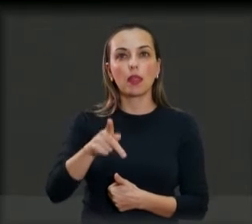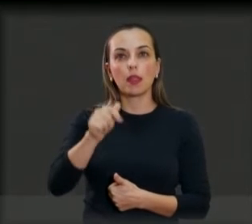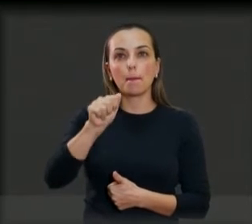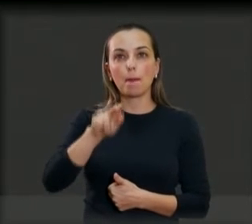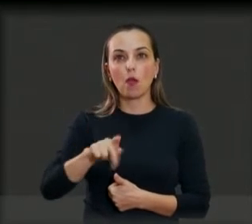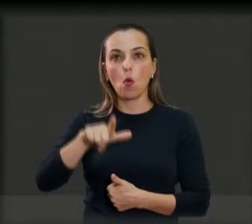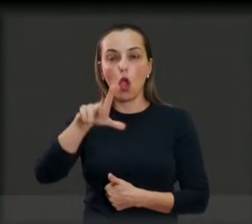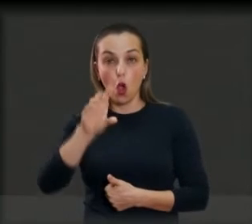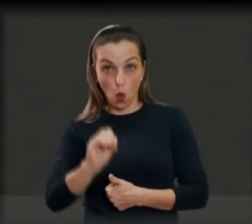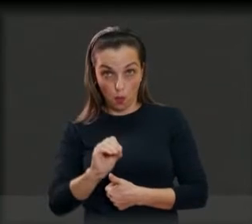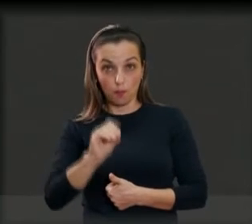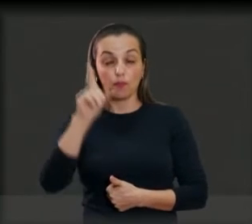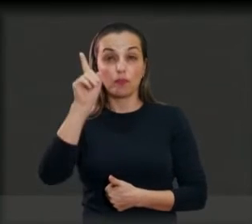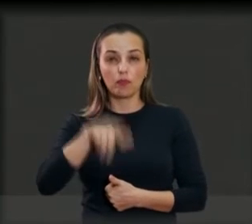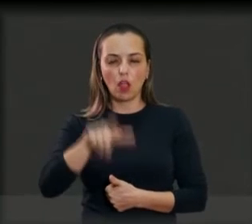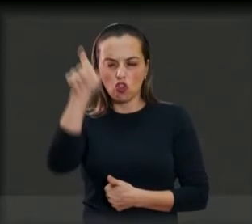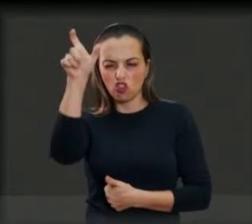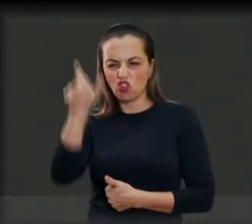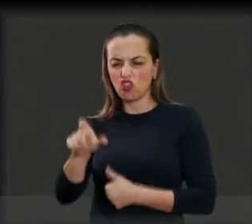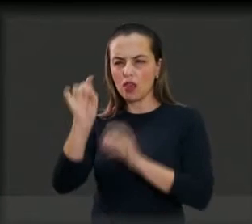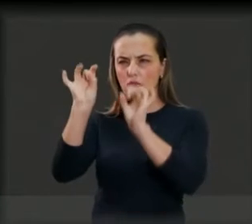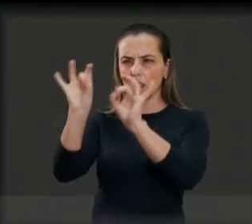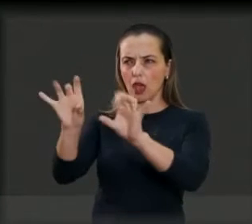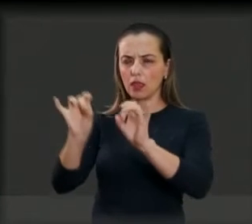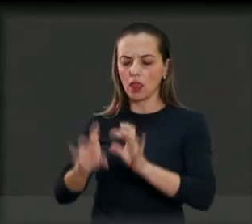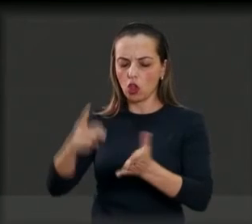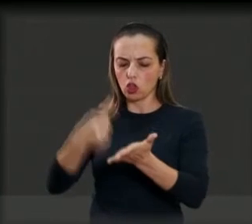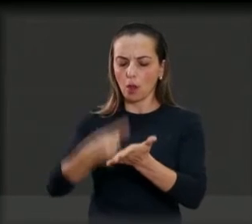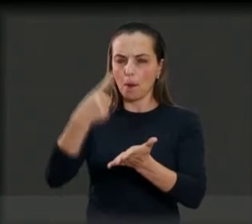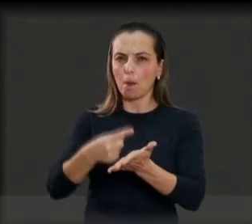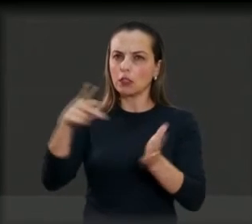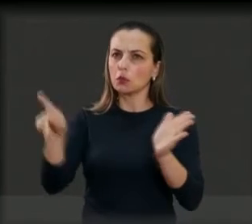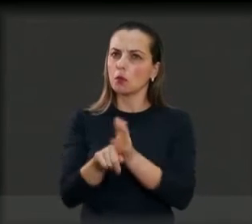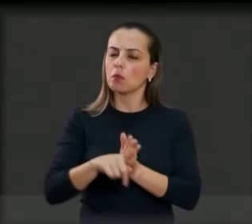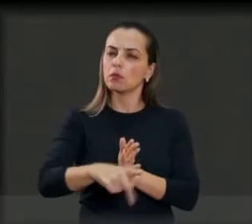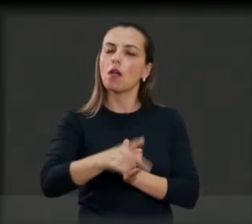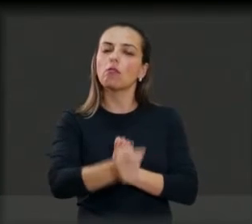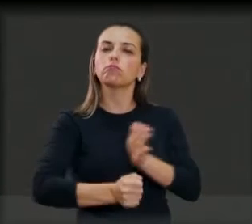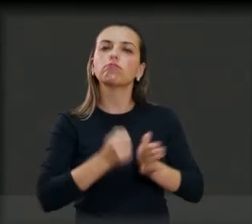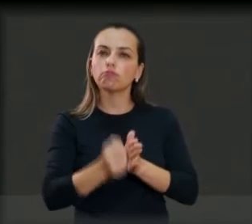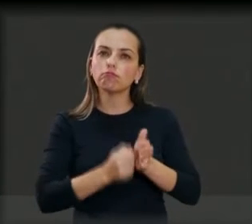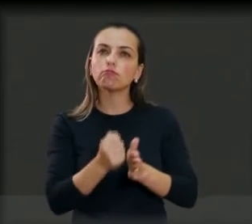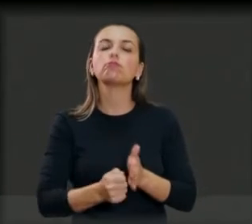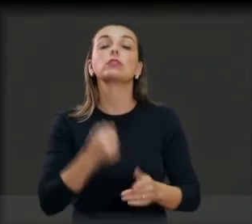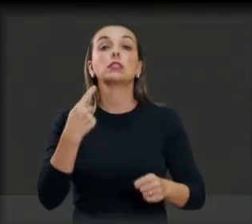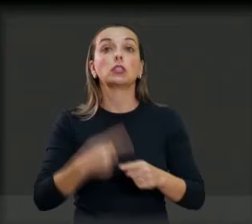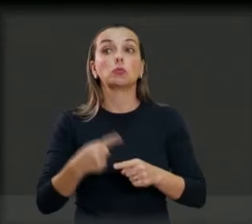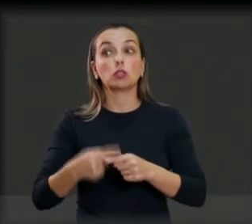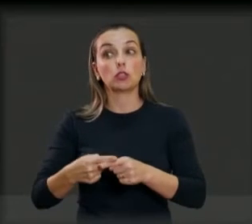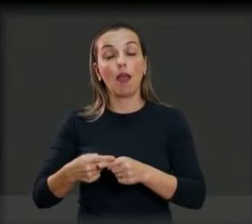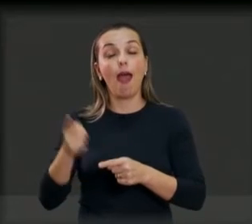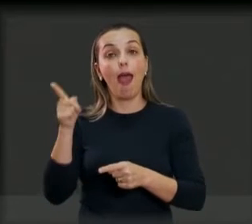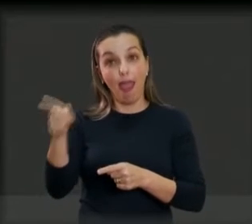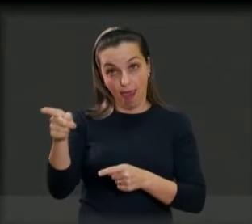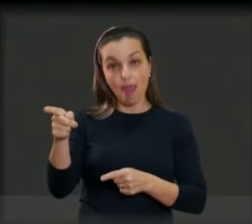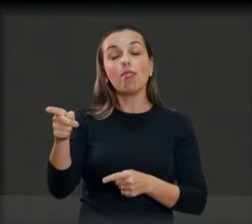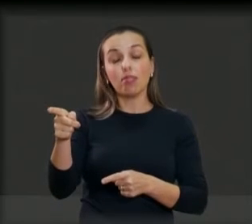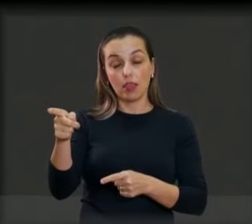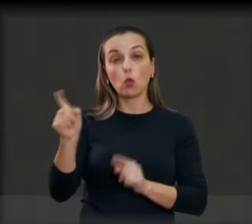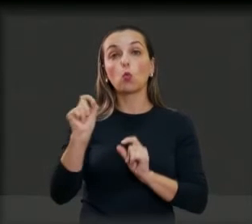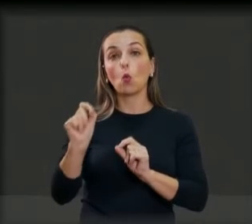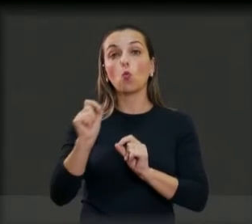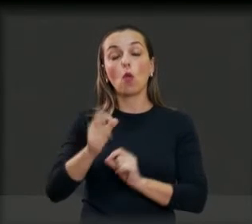Teixeira, que é uma pessoa ímpar e de grande compromisso com a nossa cidade, que por intermédio deste nobre